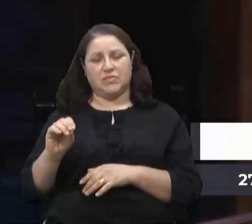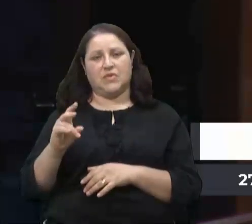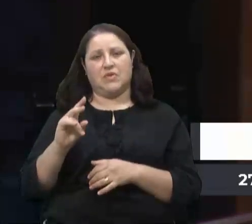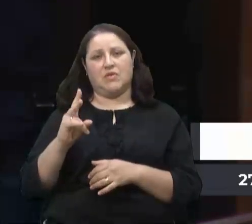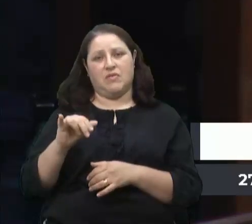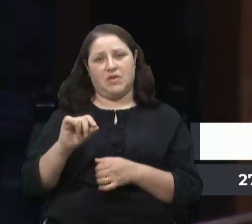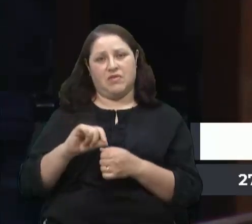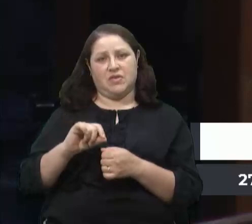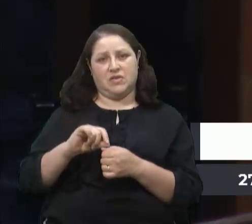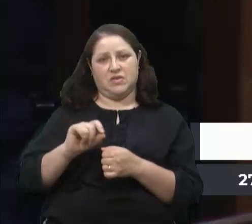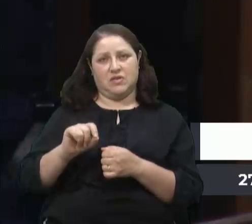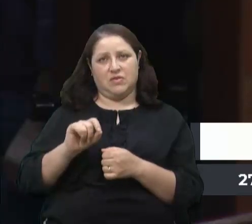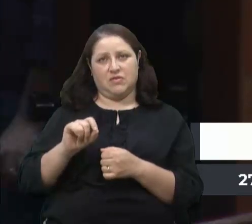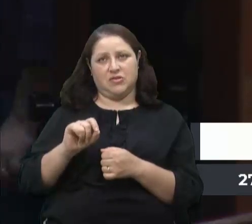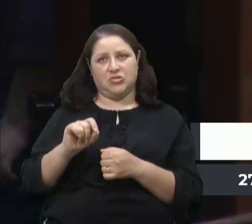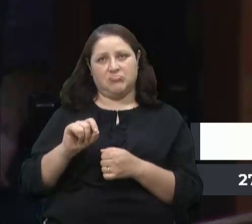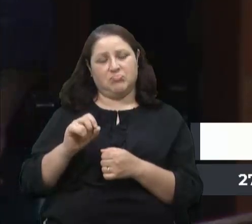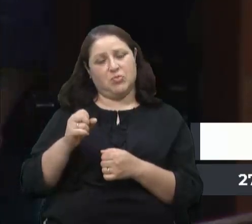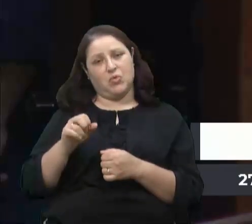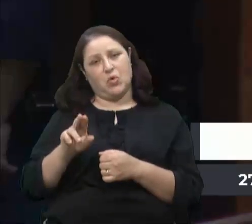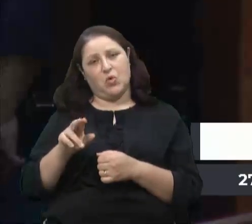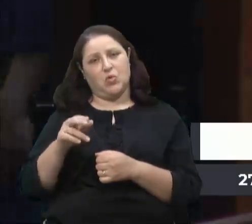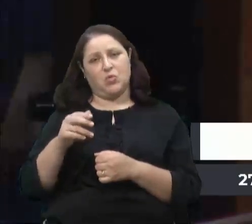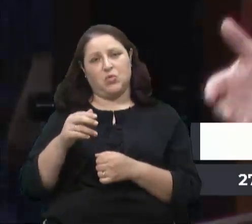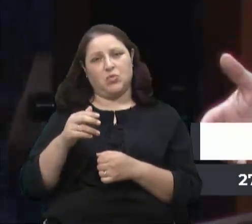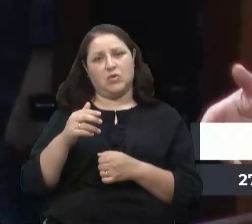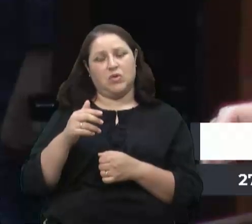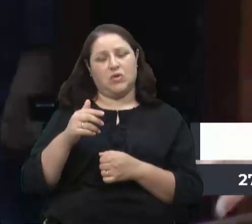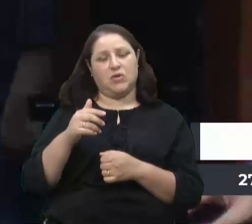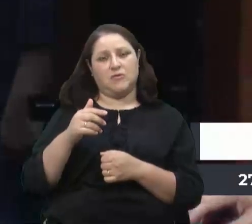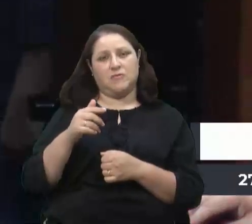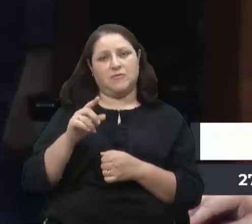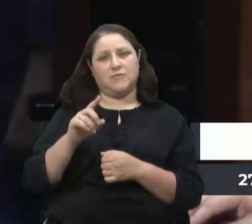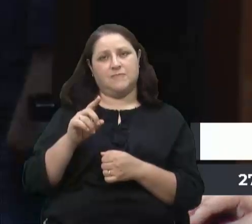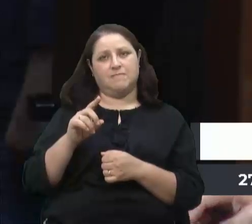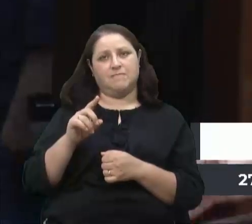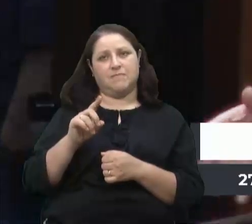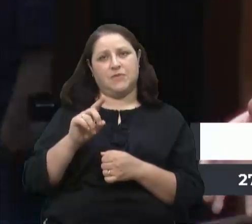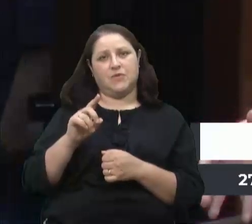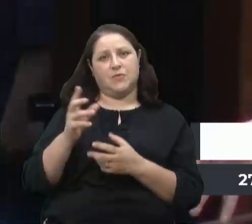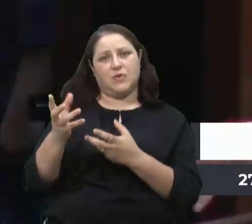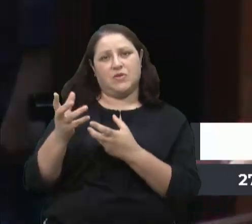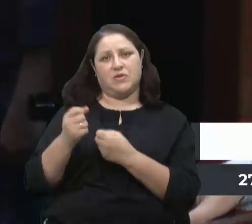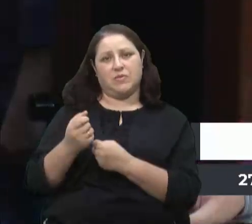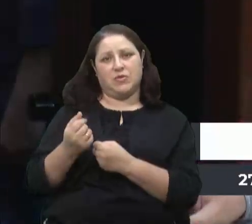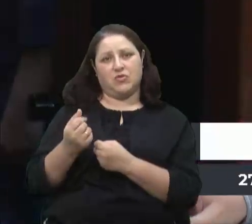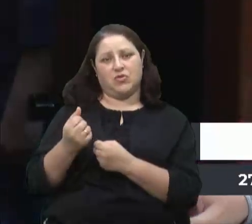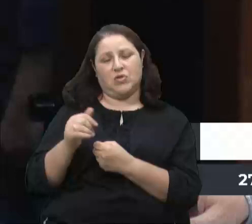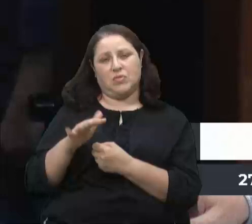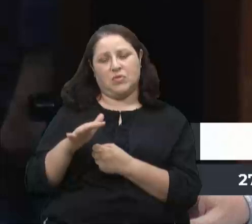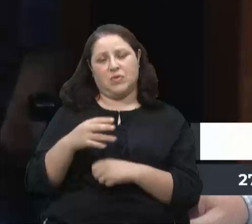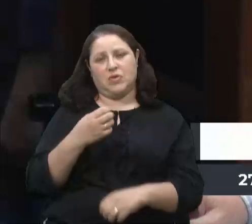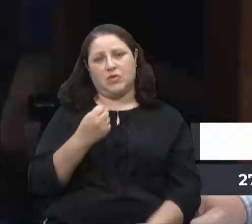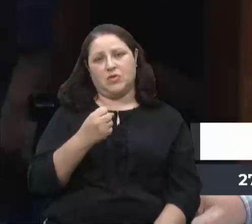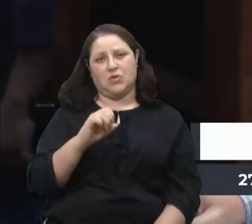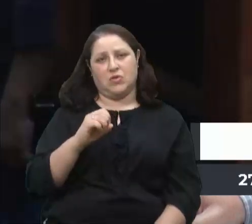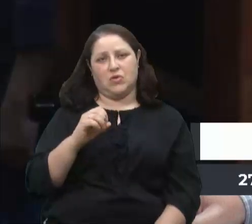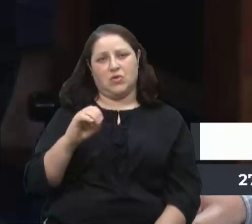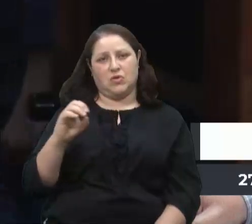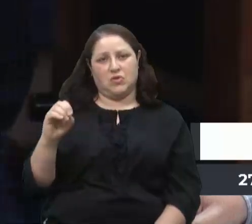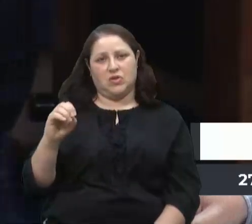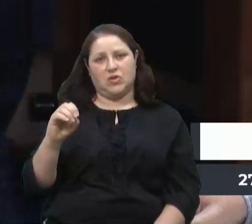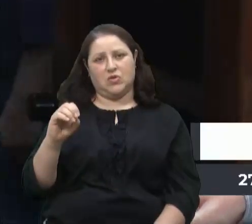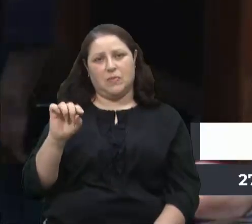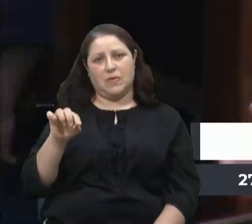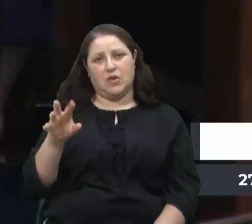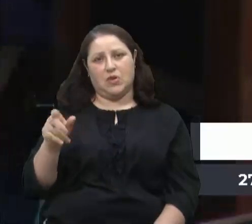gerar, ou nós não vamos deixar de arrecadar nesse período em torno de 800 milhões de reais